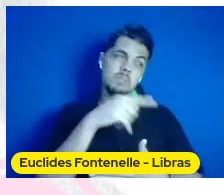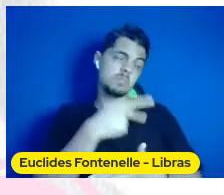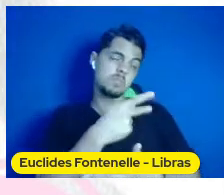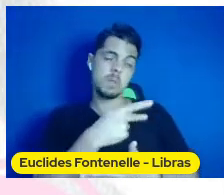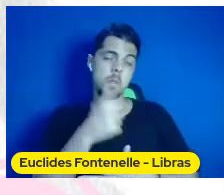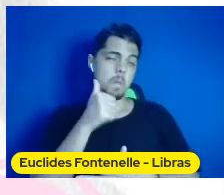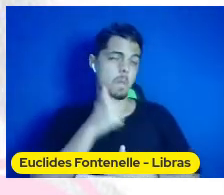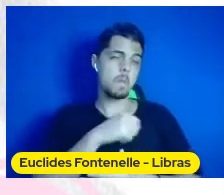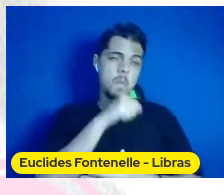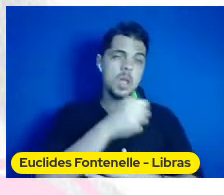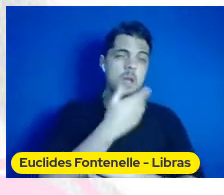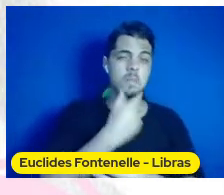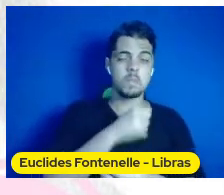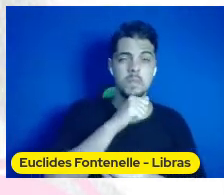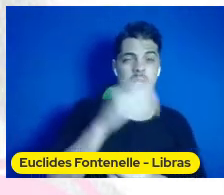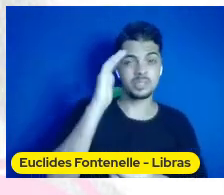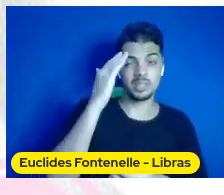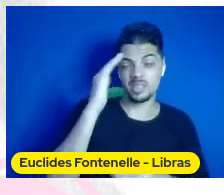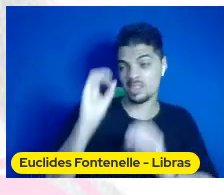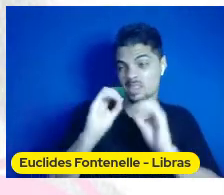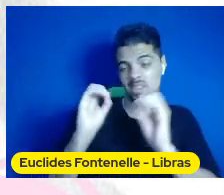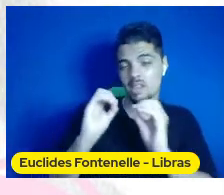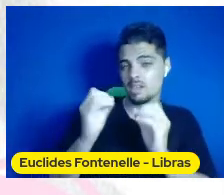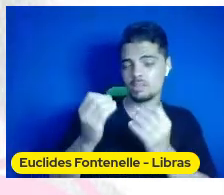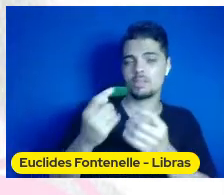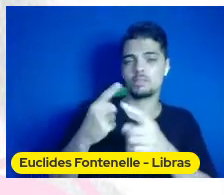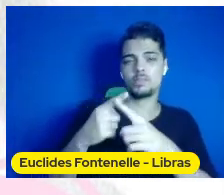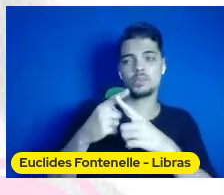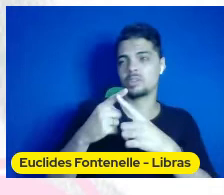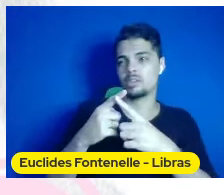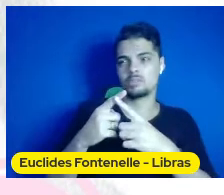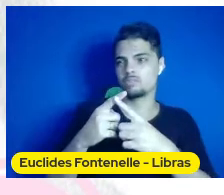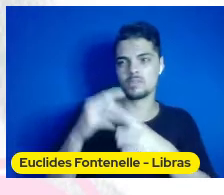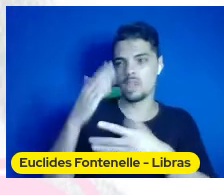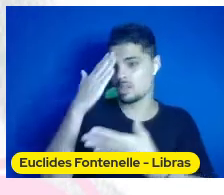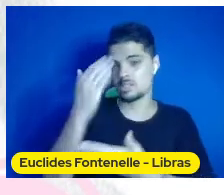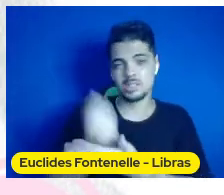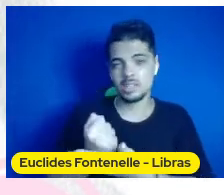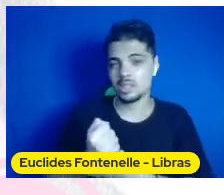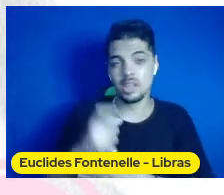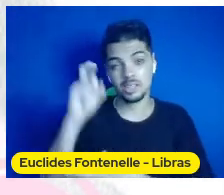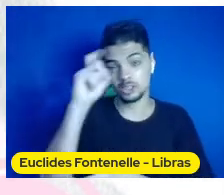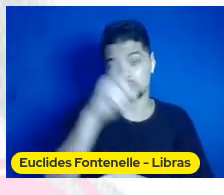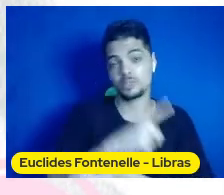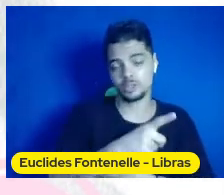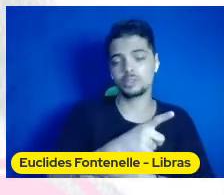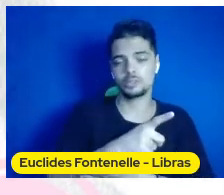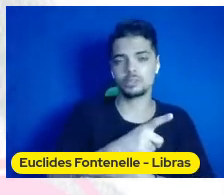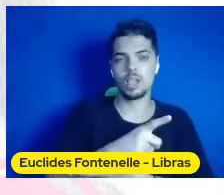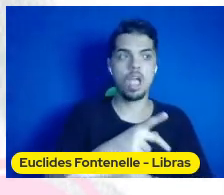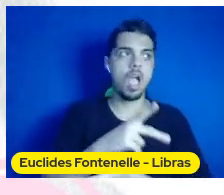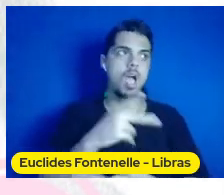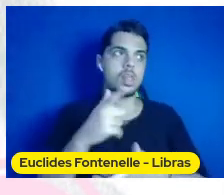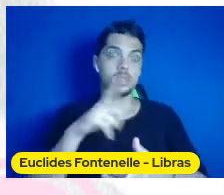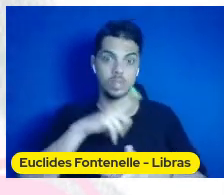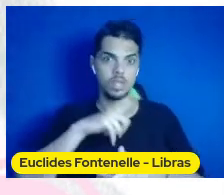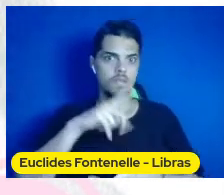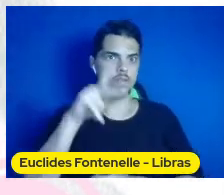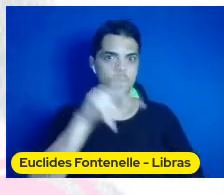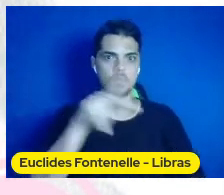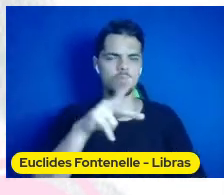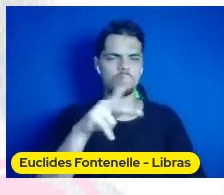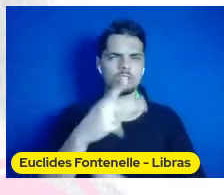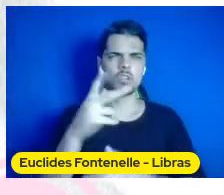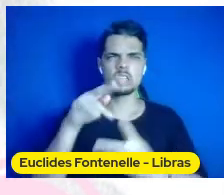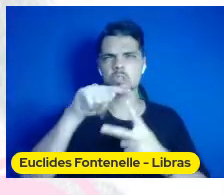que conseguiram entender e saber que é um talento e deveria ser